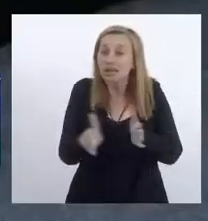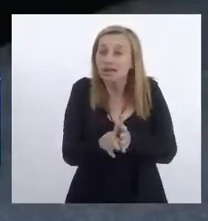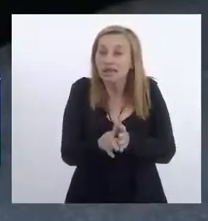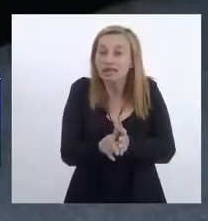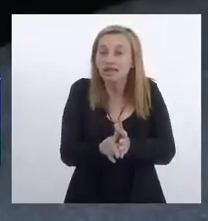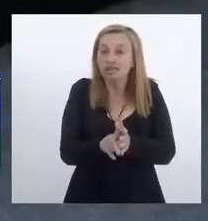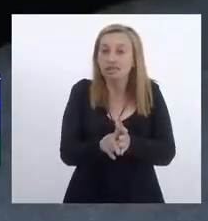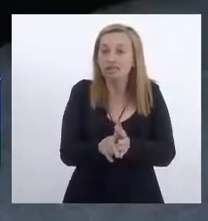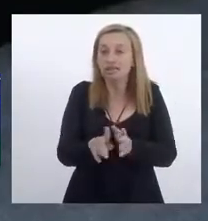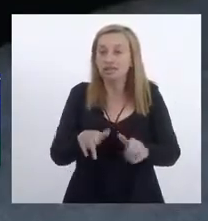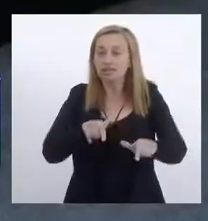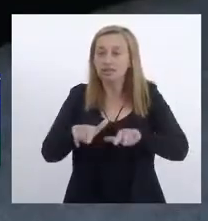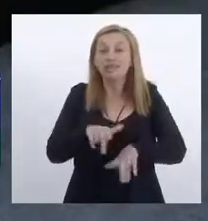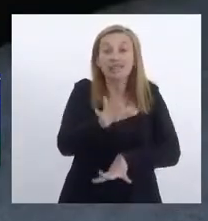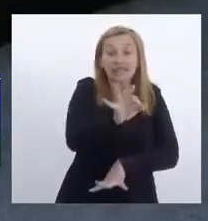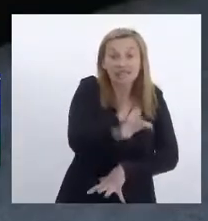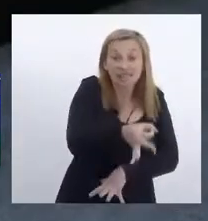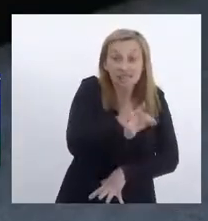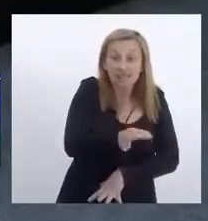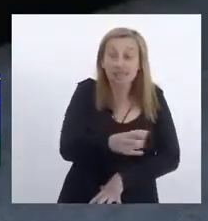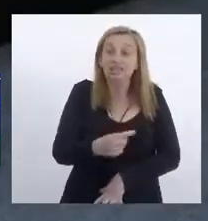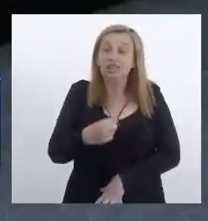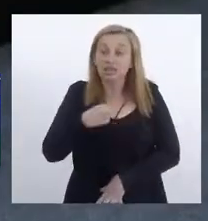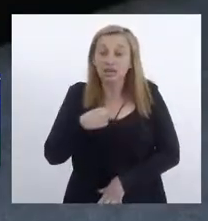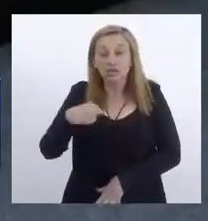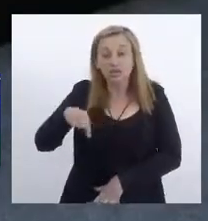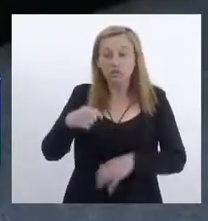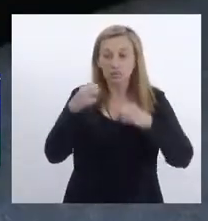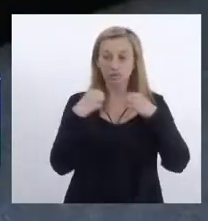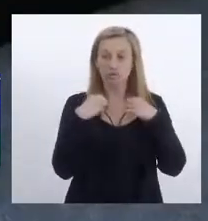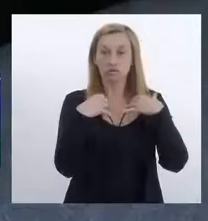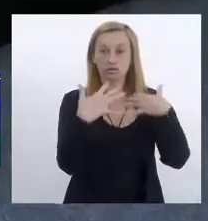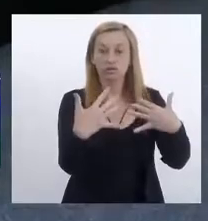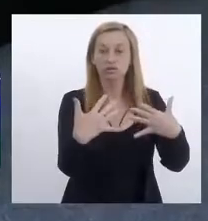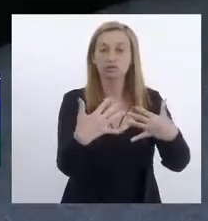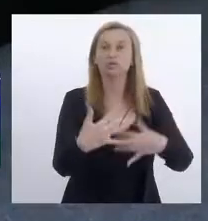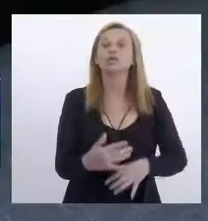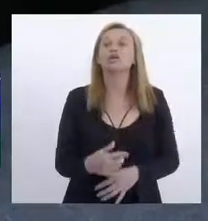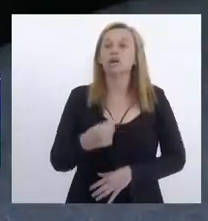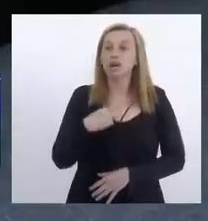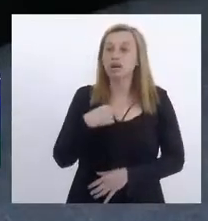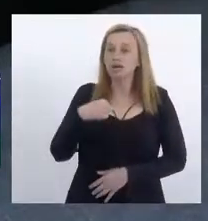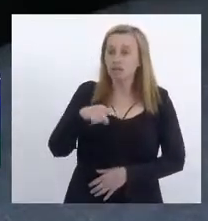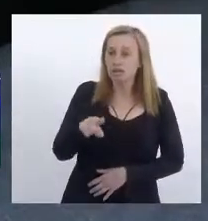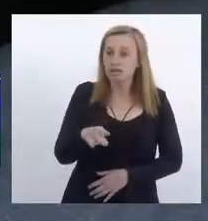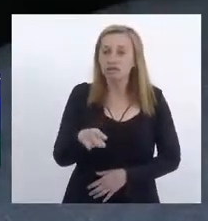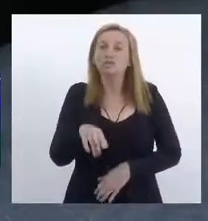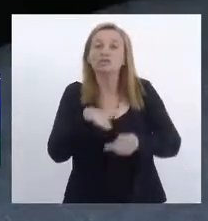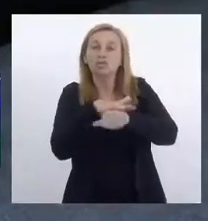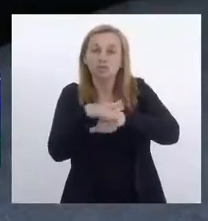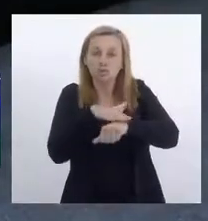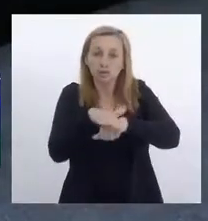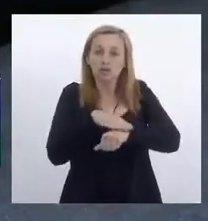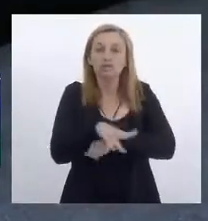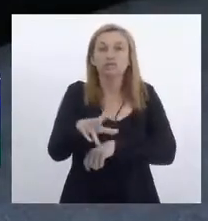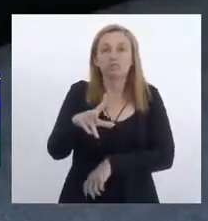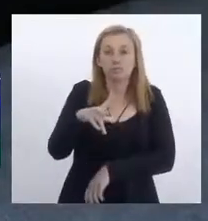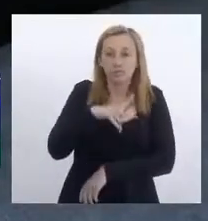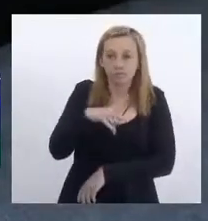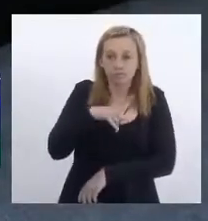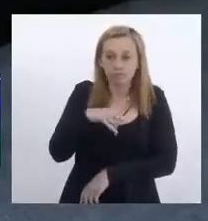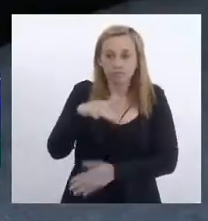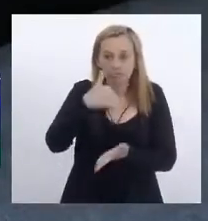esse mandato, na certeza que estarei na audiência pública e na certeza que estarei conversando pessoalmente